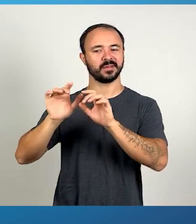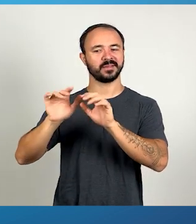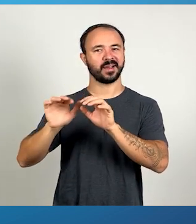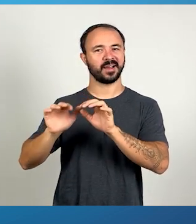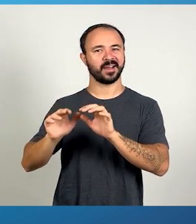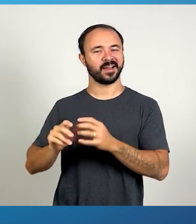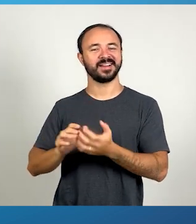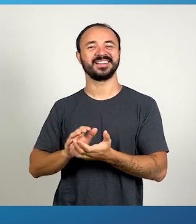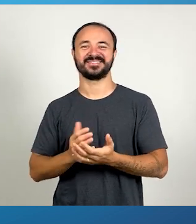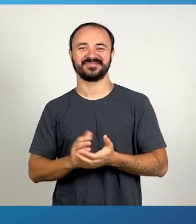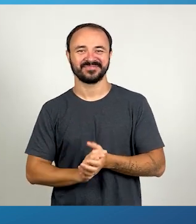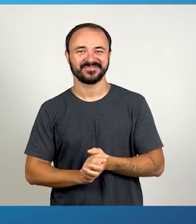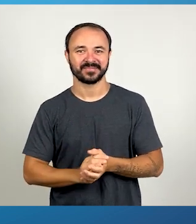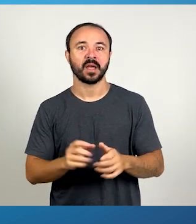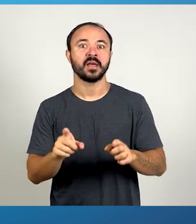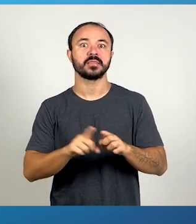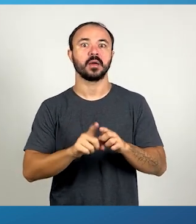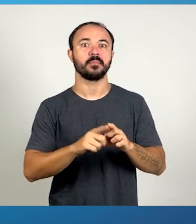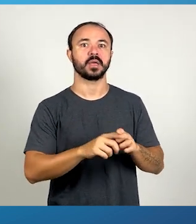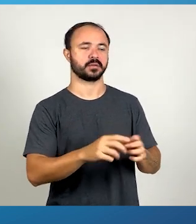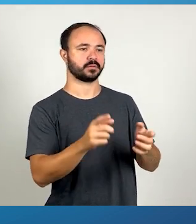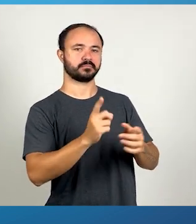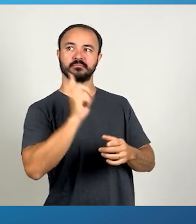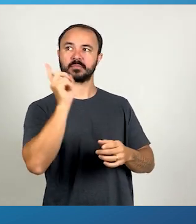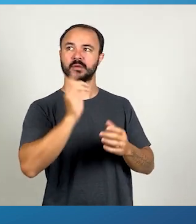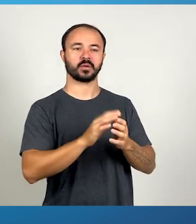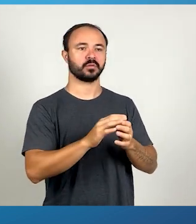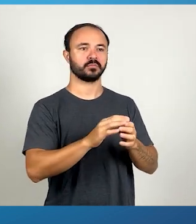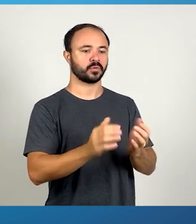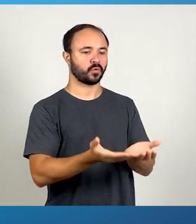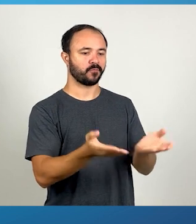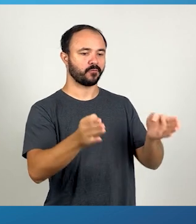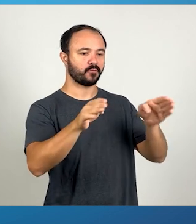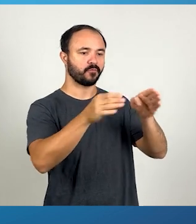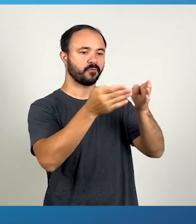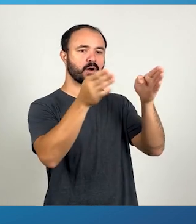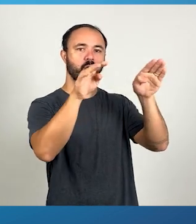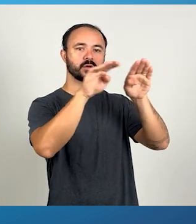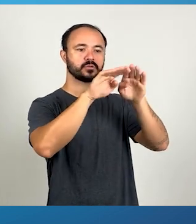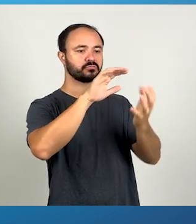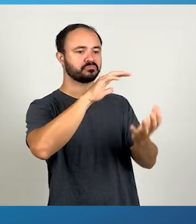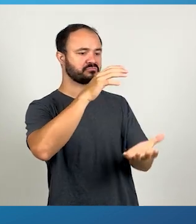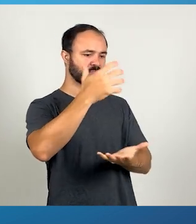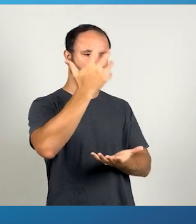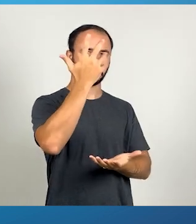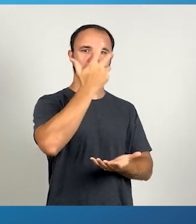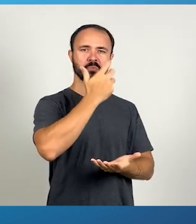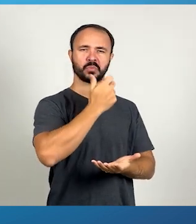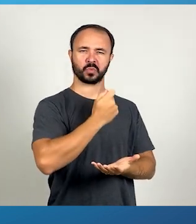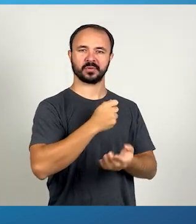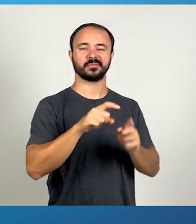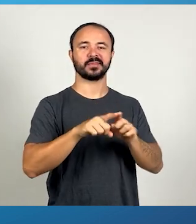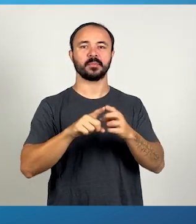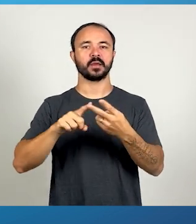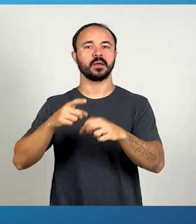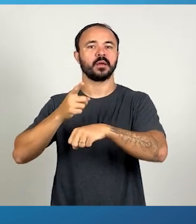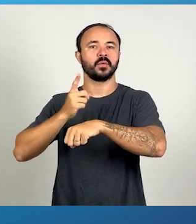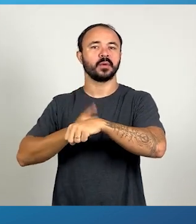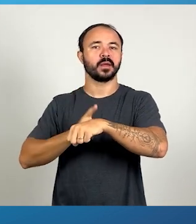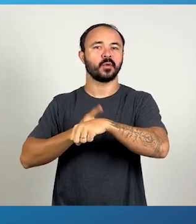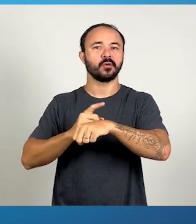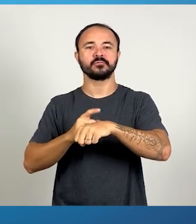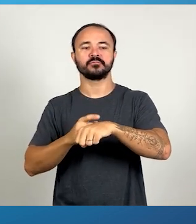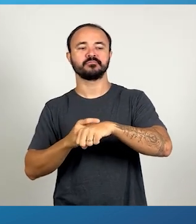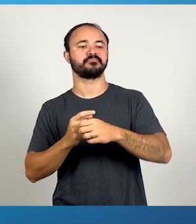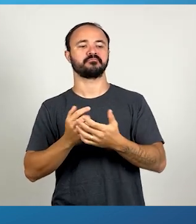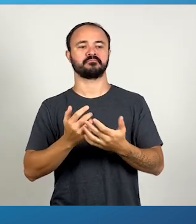um vaso de cerâmica e um relógio cuco, bem renascentista e barroco, mais